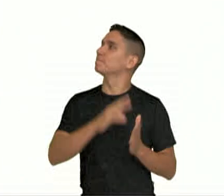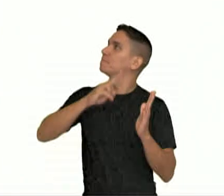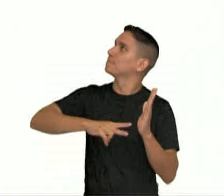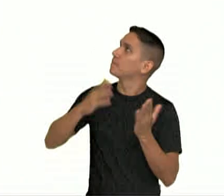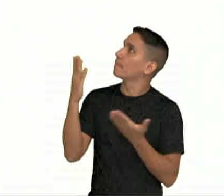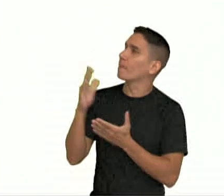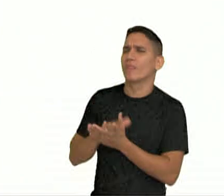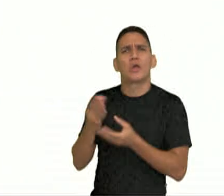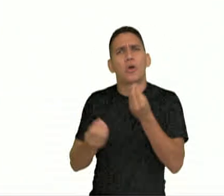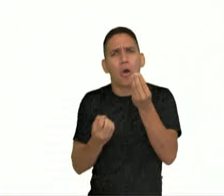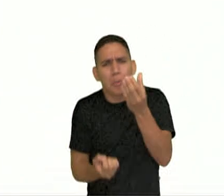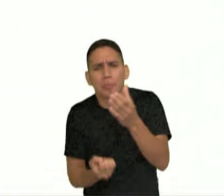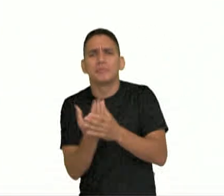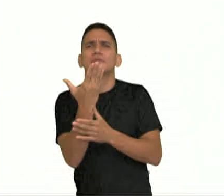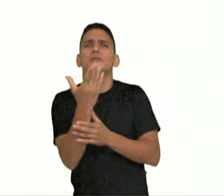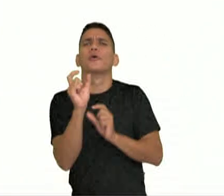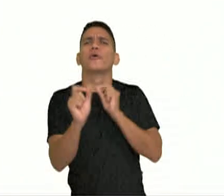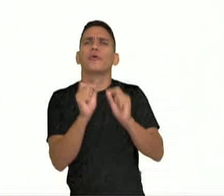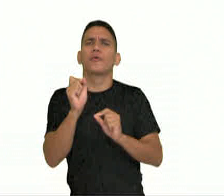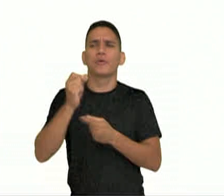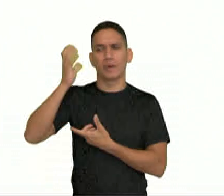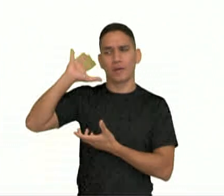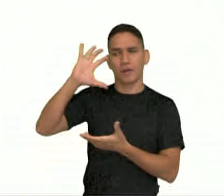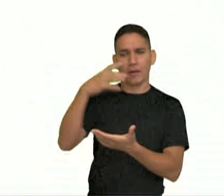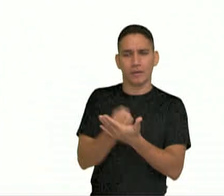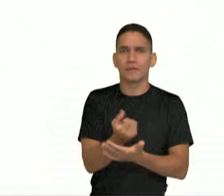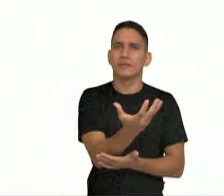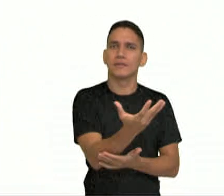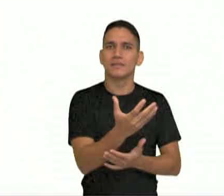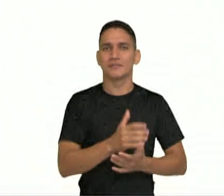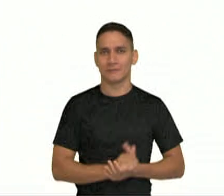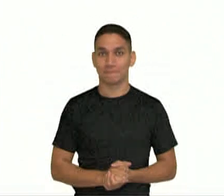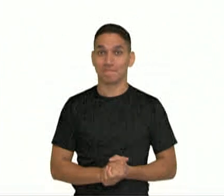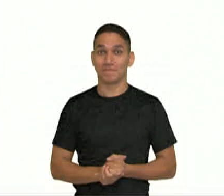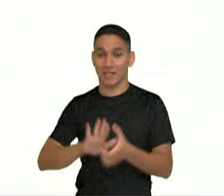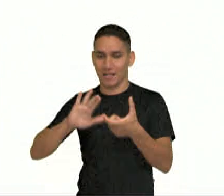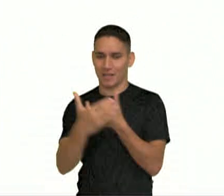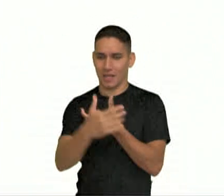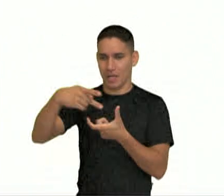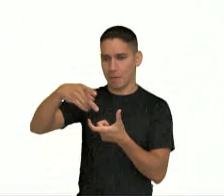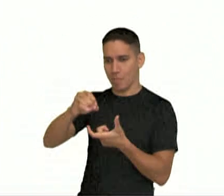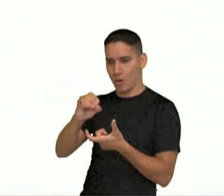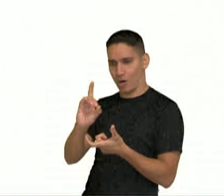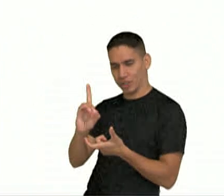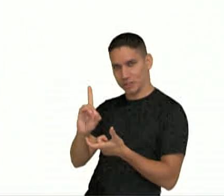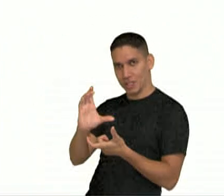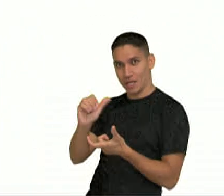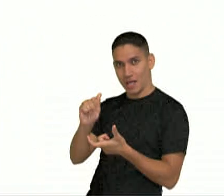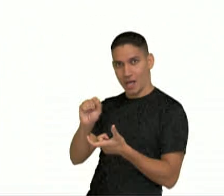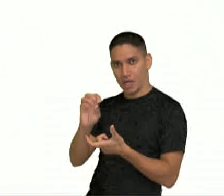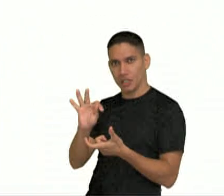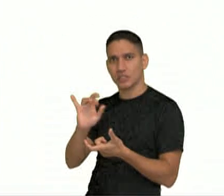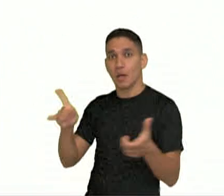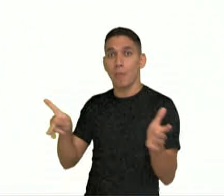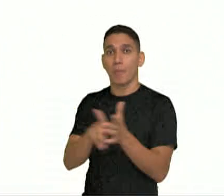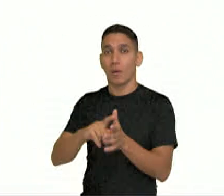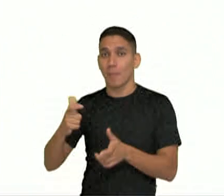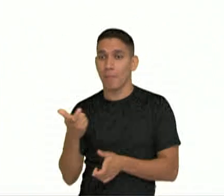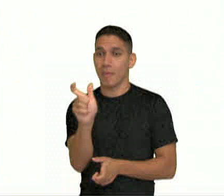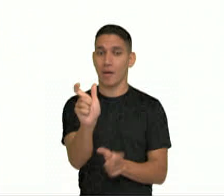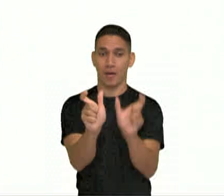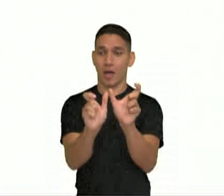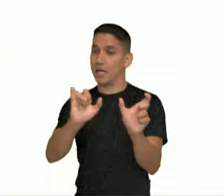Como surgiram os podcasts? O termo podcast vem da junção de